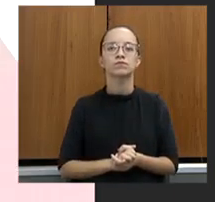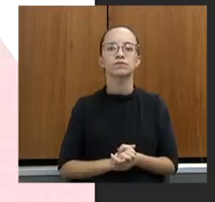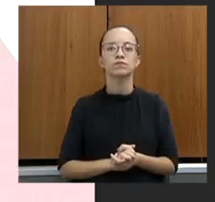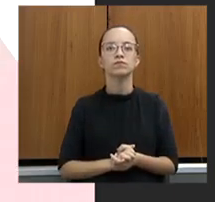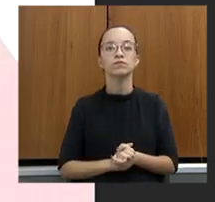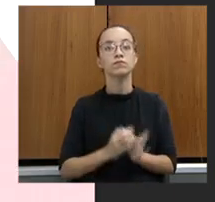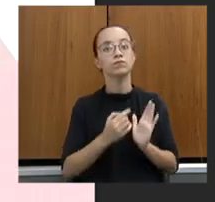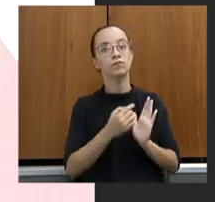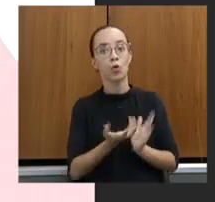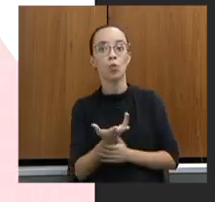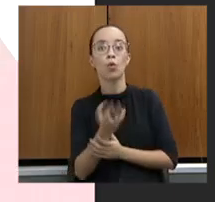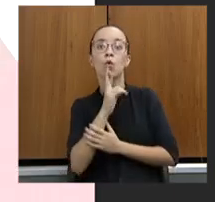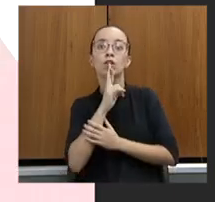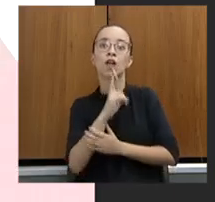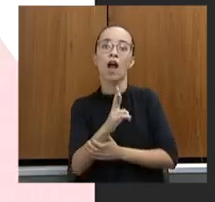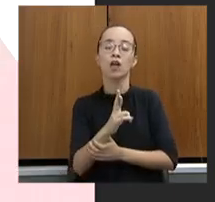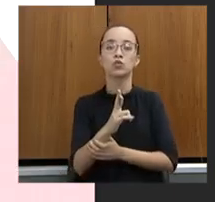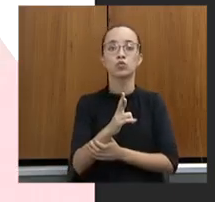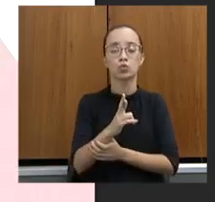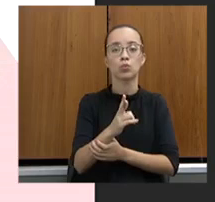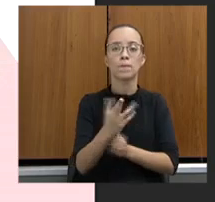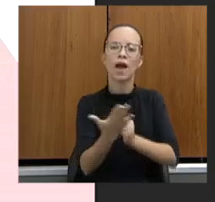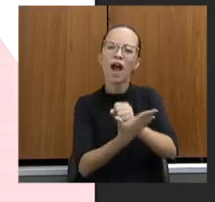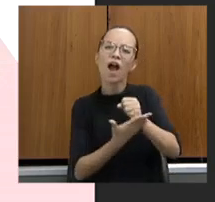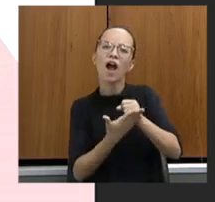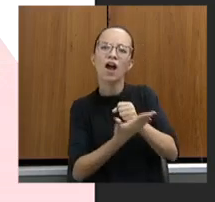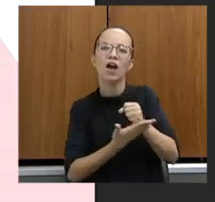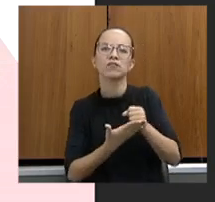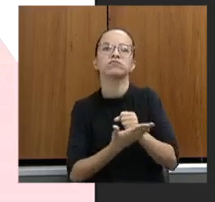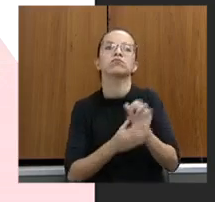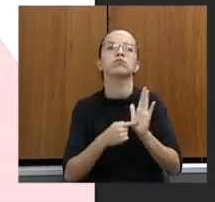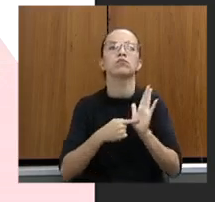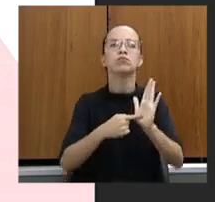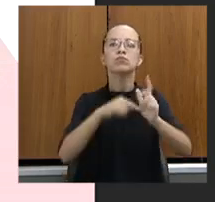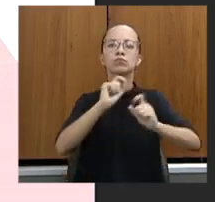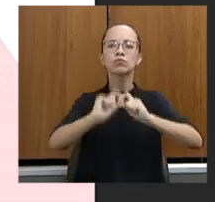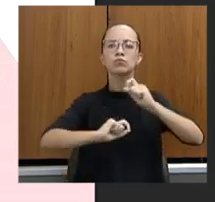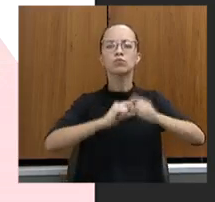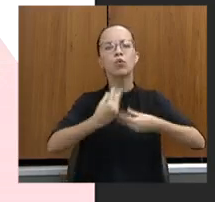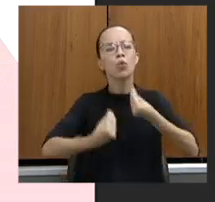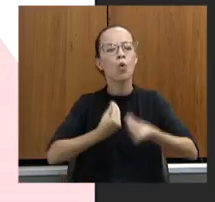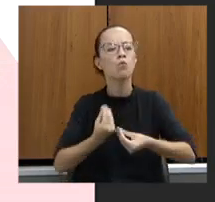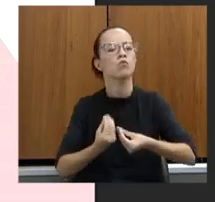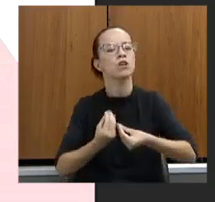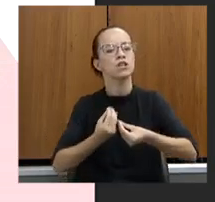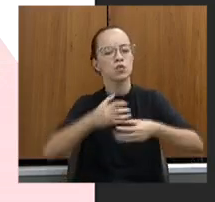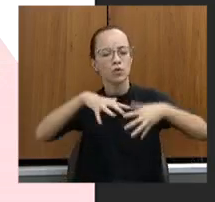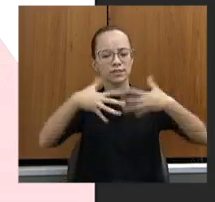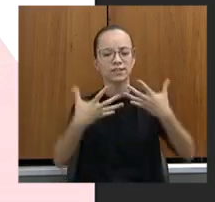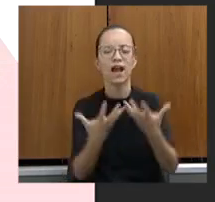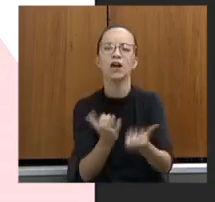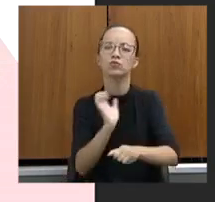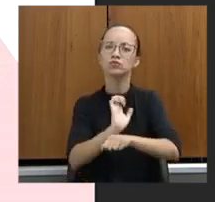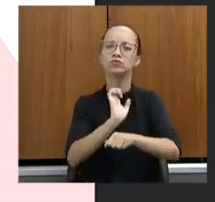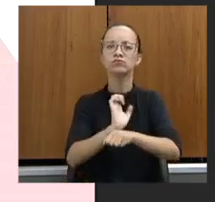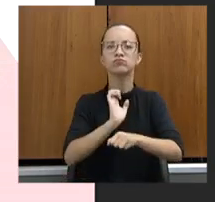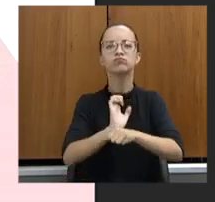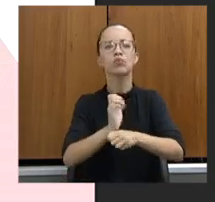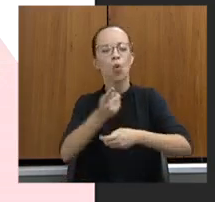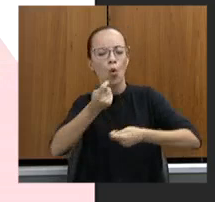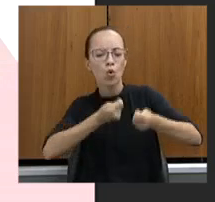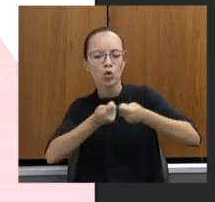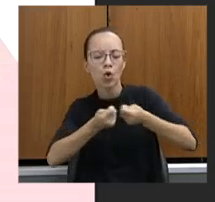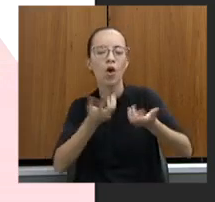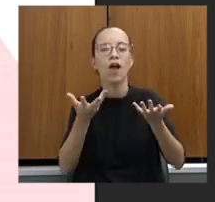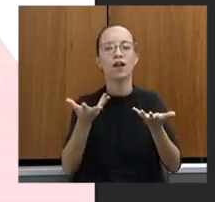aqui é o resultado primário e esse resultado primário vem demonstrando que Como o estado vem conseguindo equacionar os passivos ou seja ele